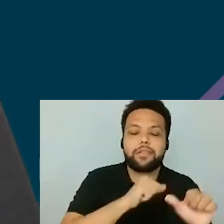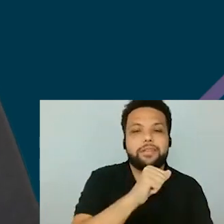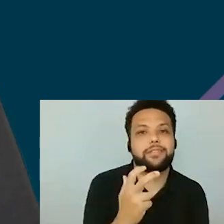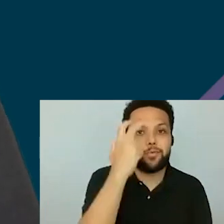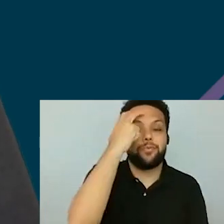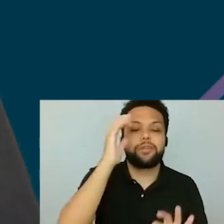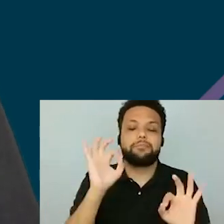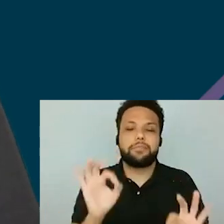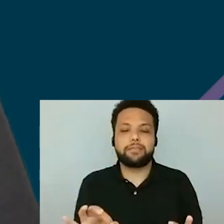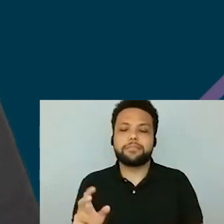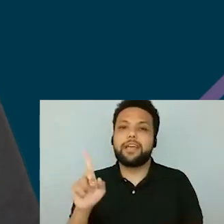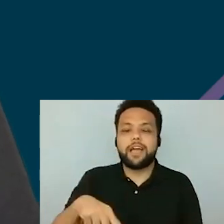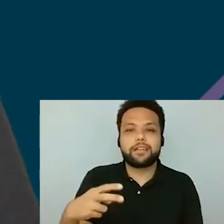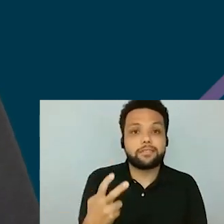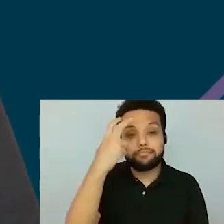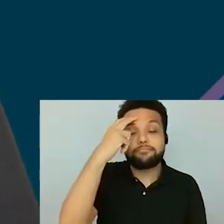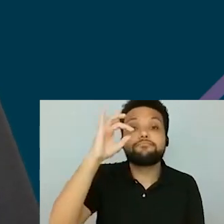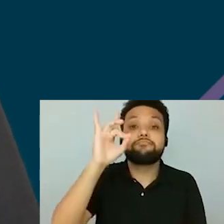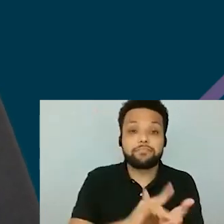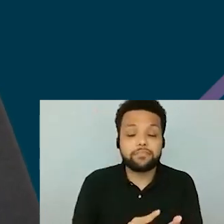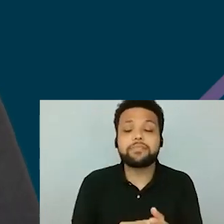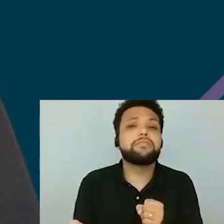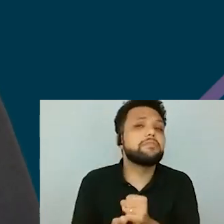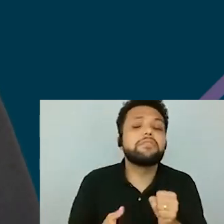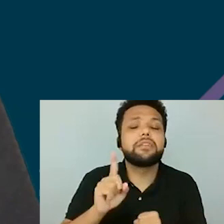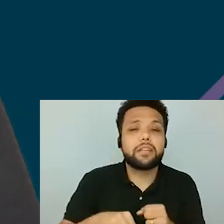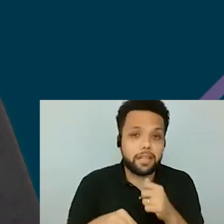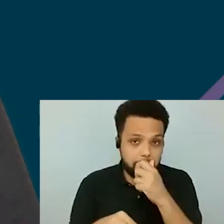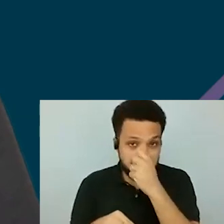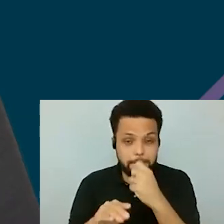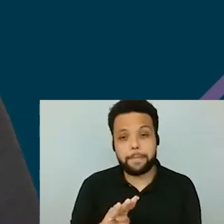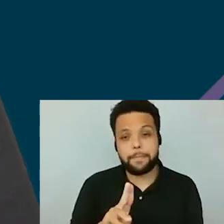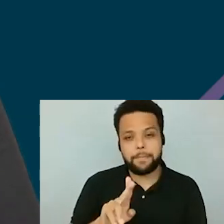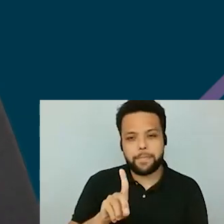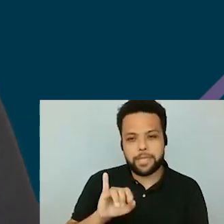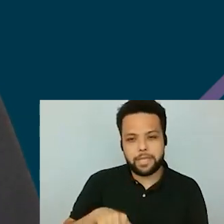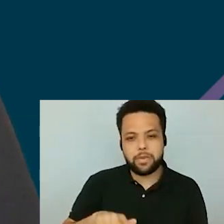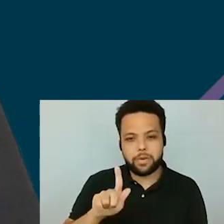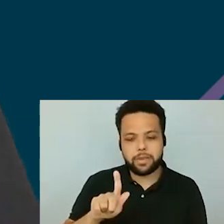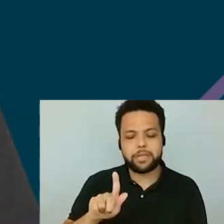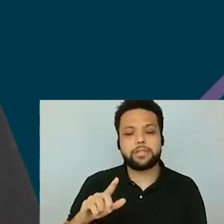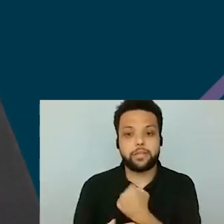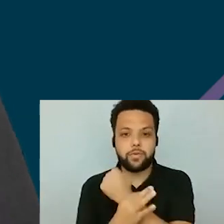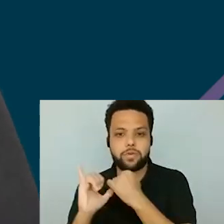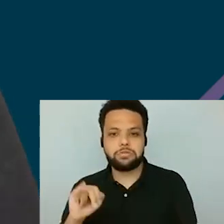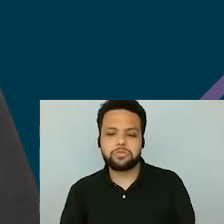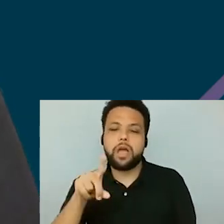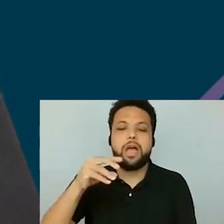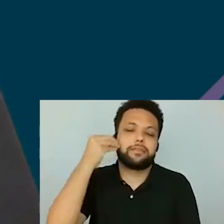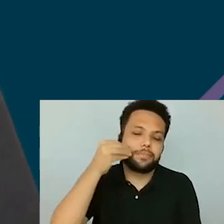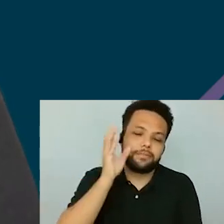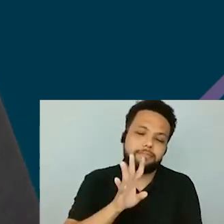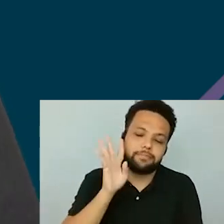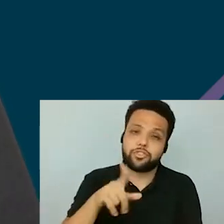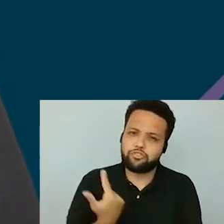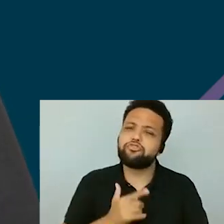uma cultura que é baseada no Build Security e uma experiência muito bacana, assim, que a gente